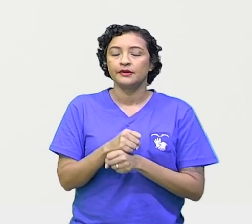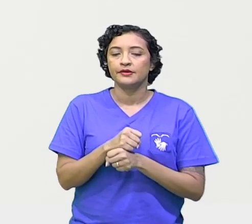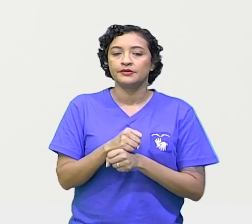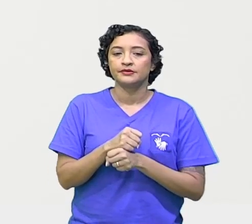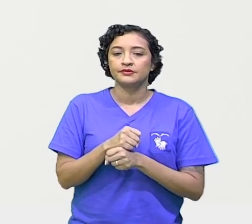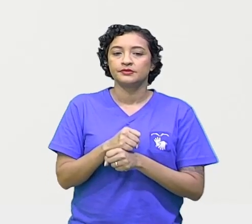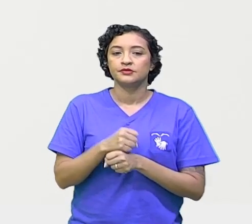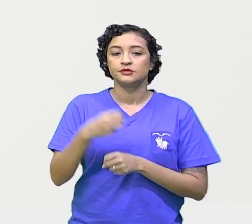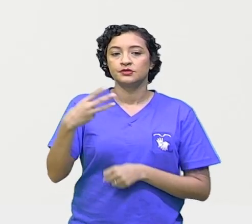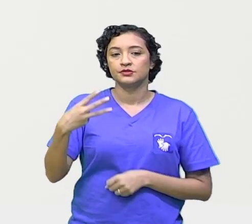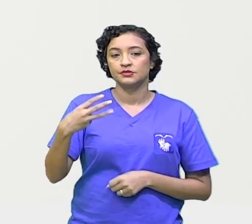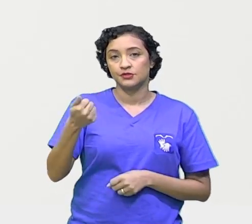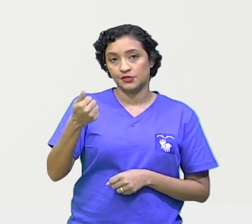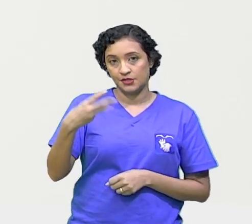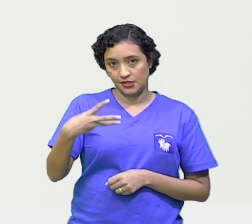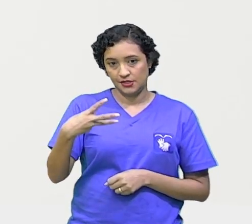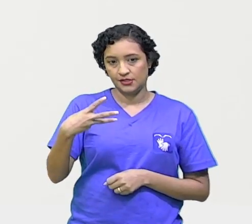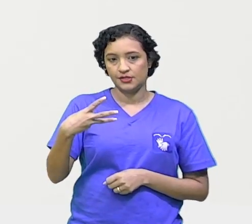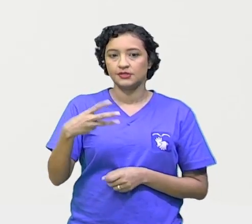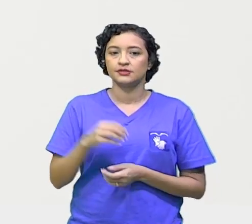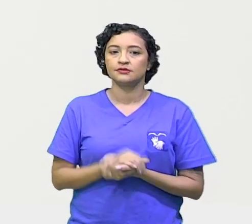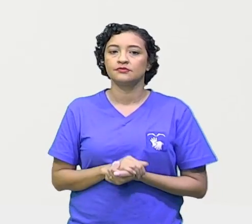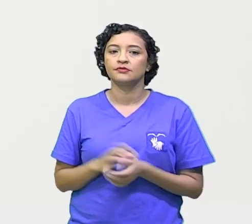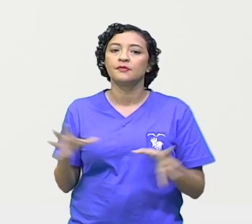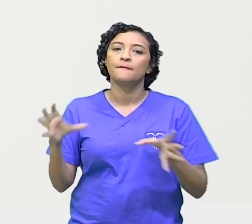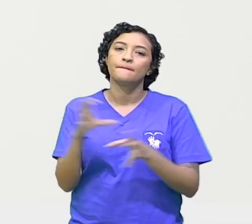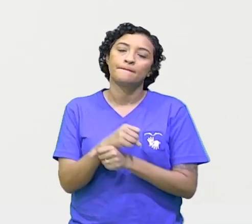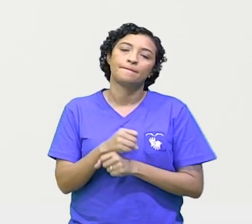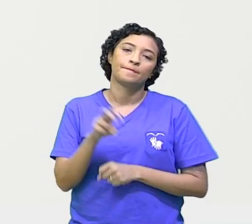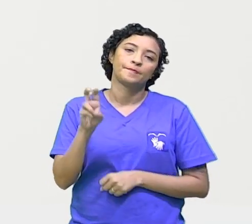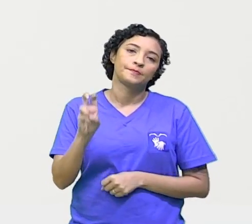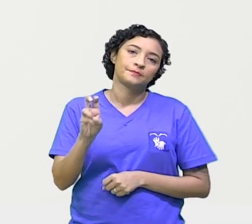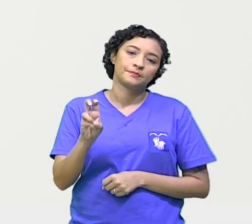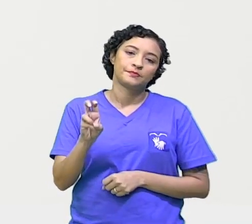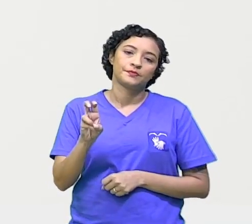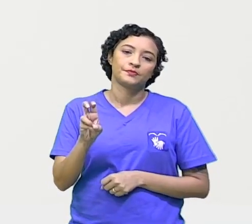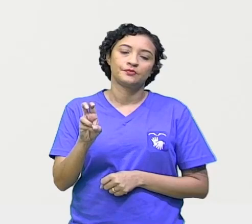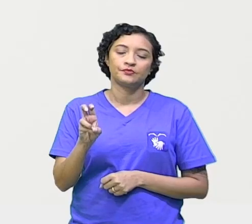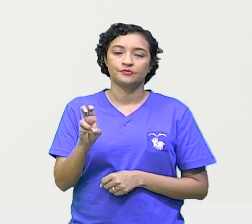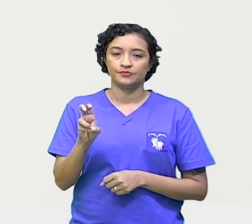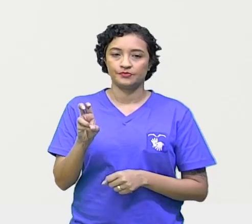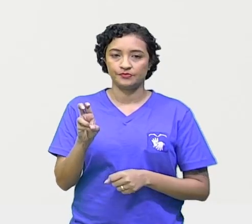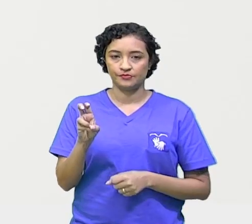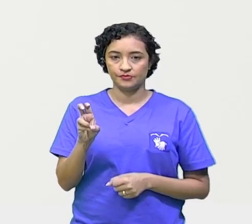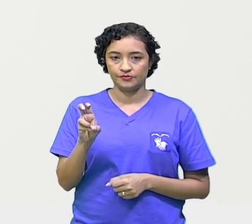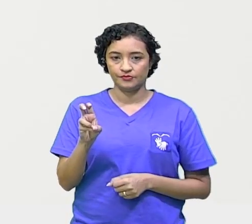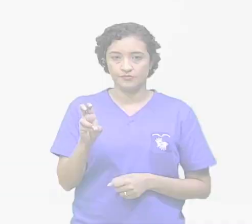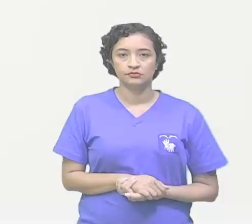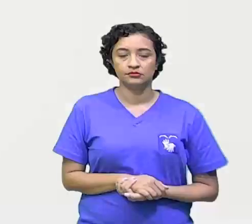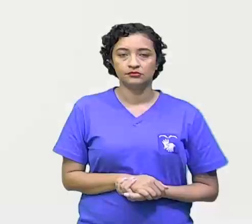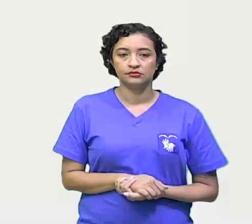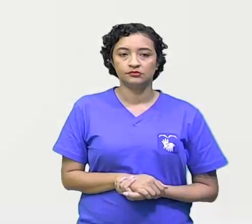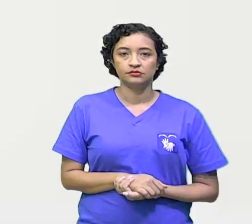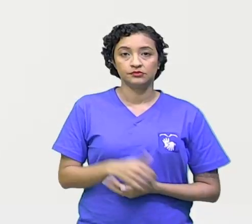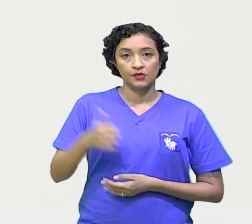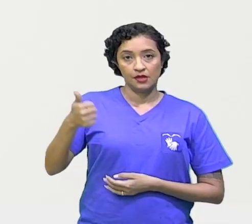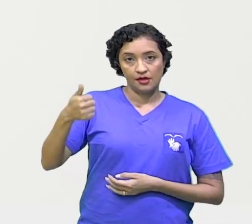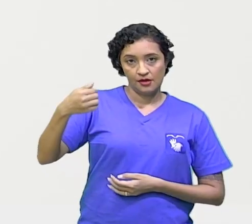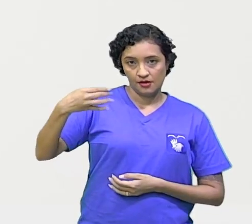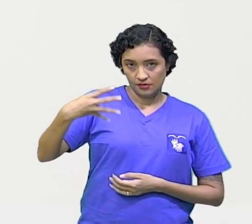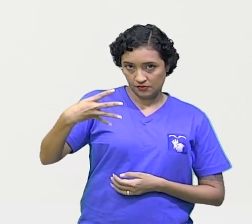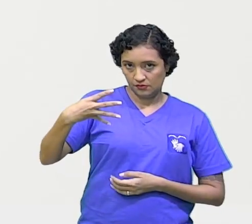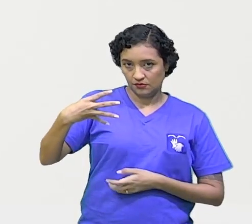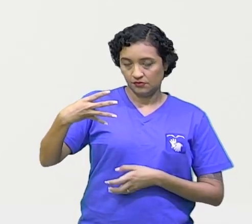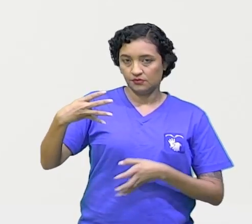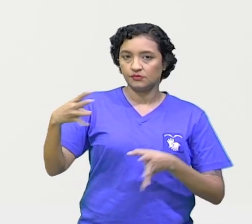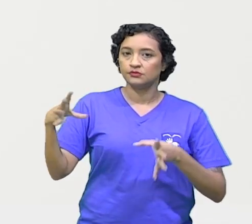mais 13 mais 5. Muito bem. Então,